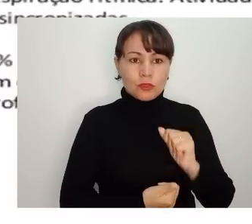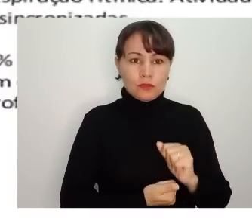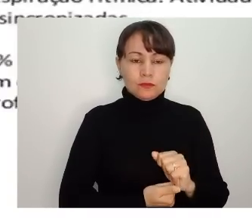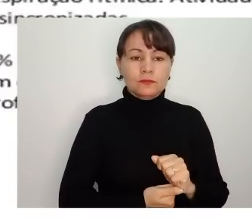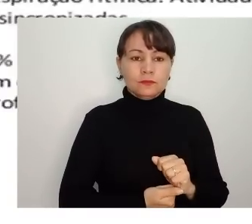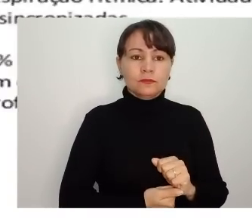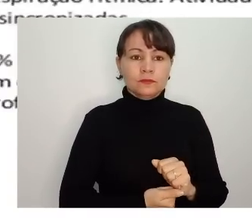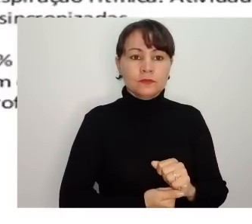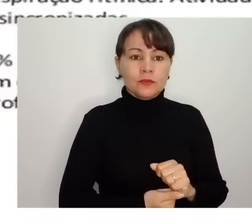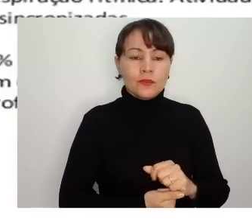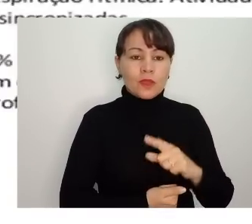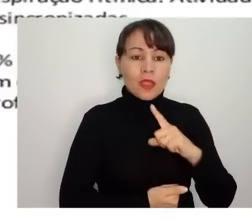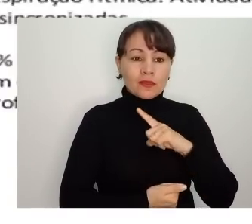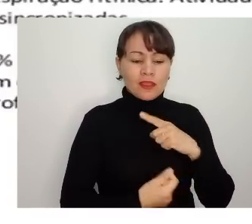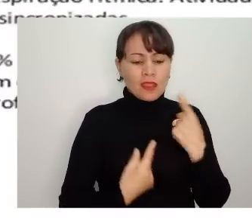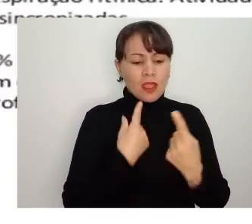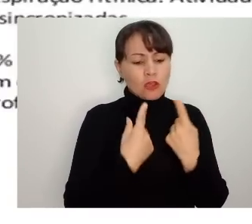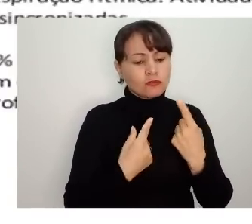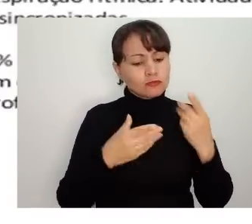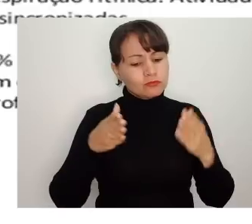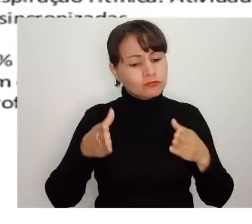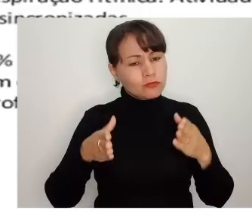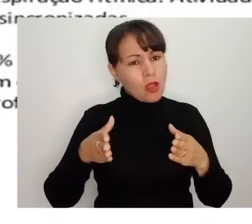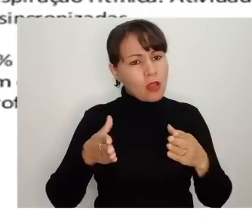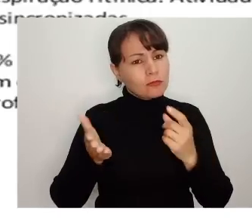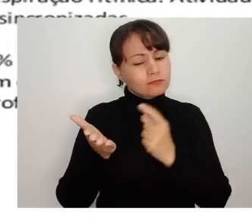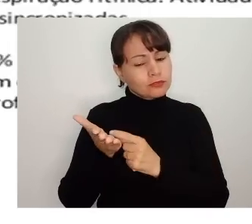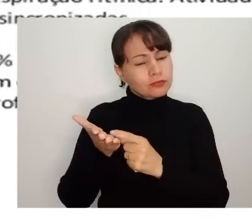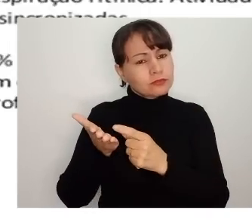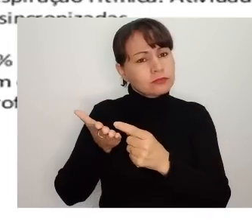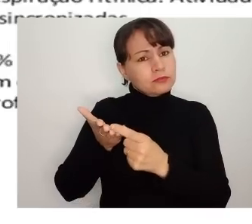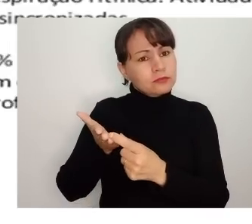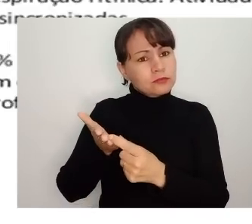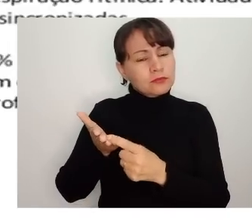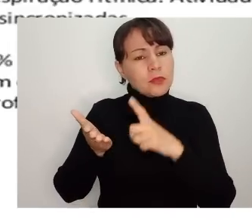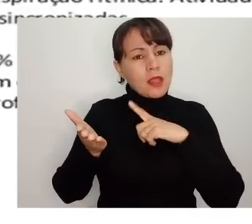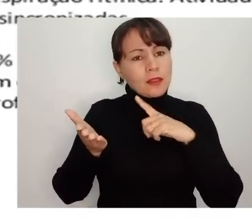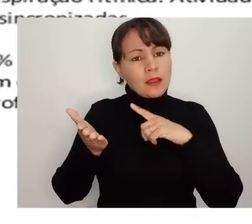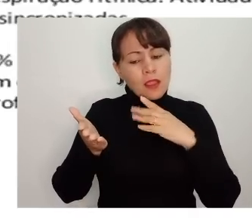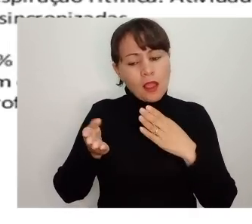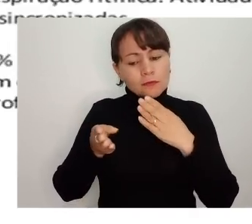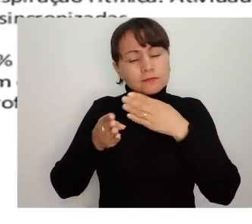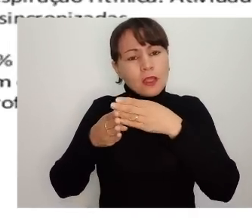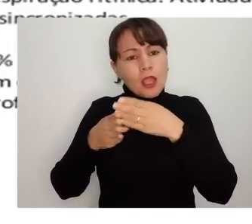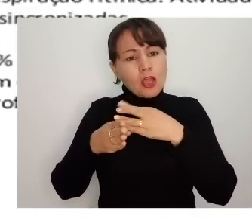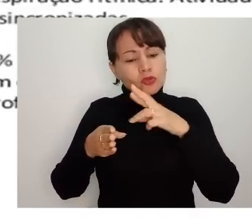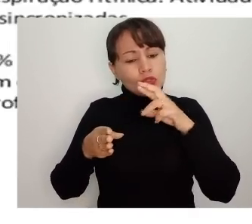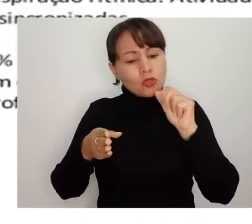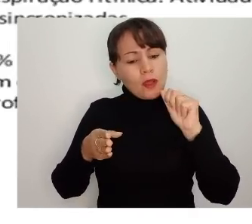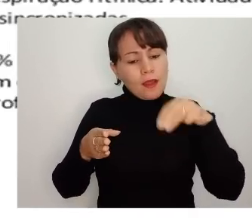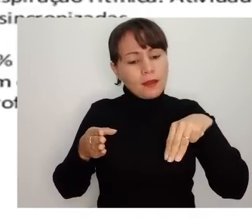O sono, ele tem algumas fases, que vai desde a vigília até o sono REM.